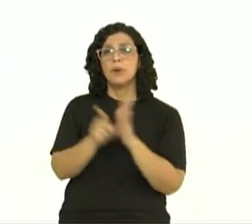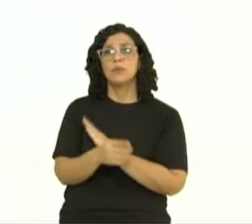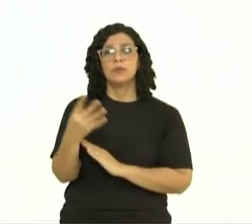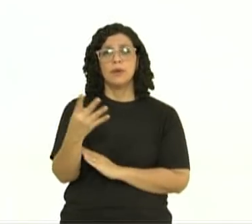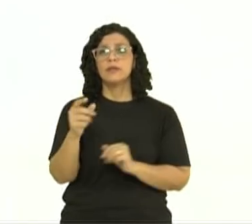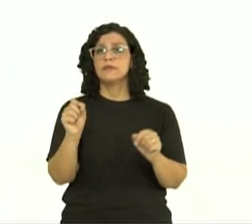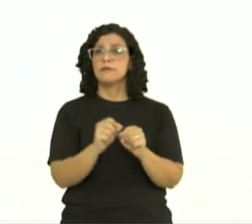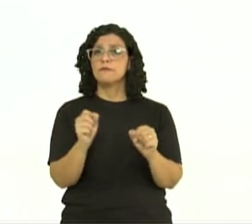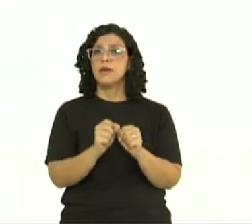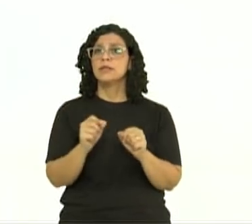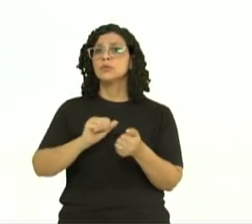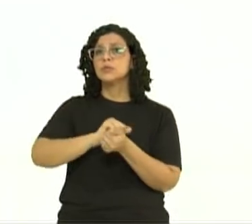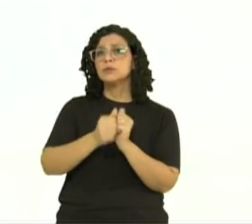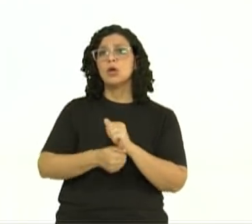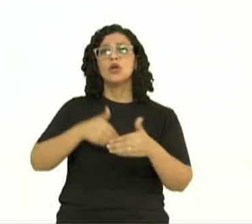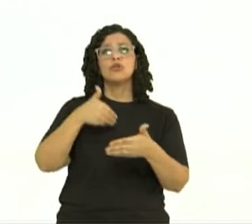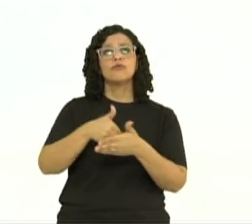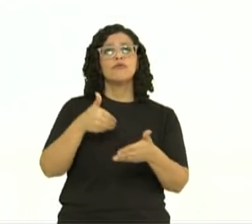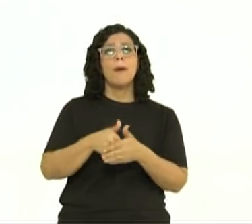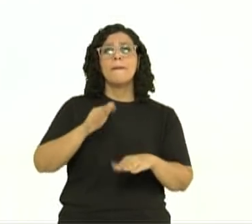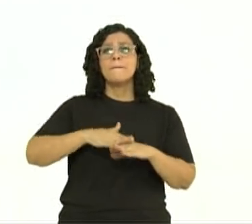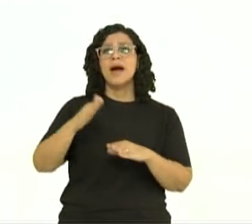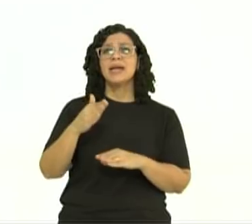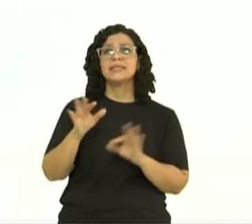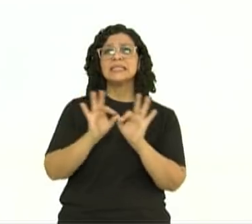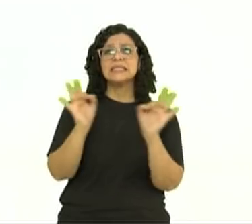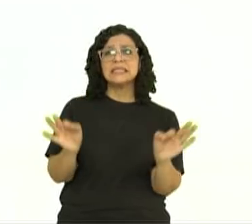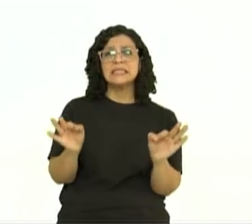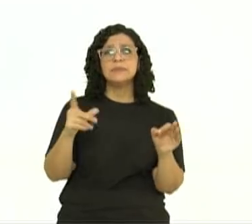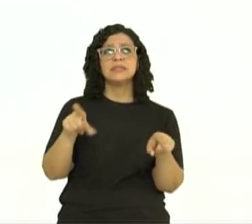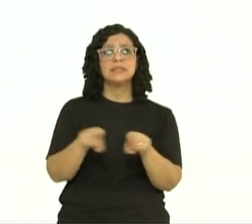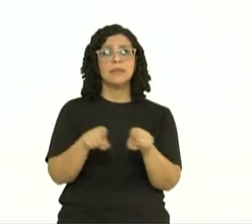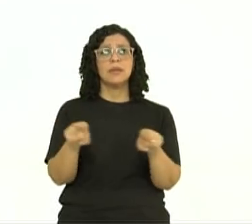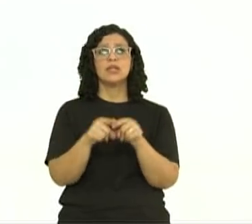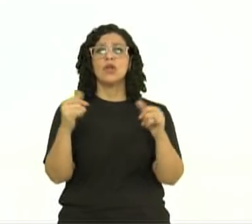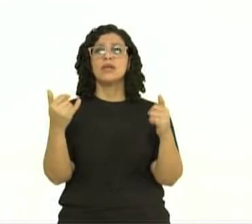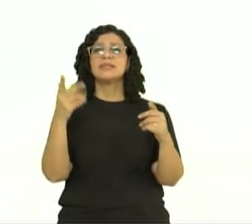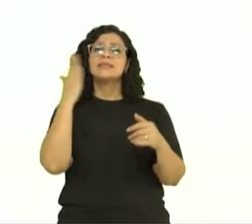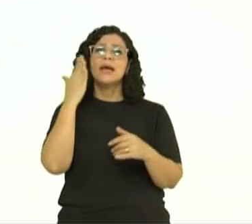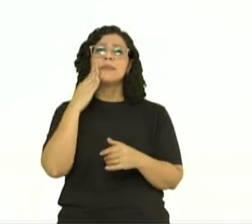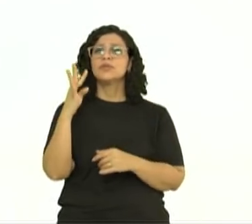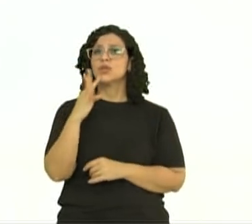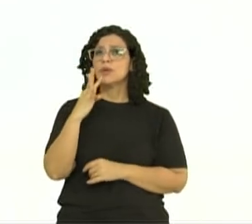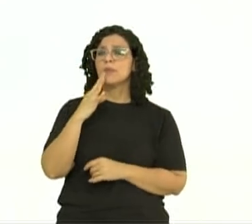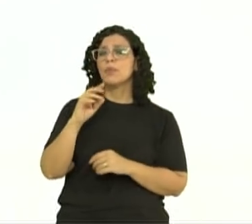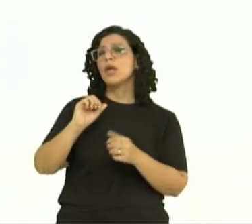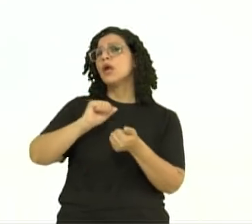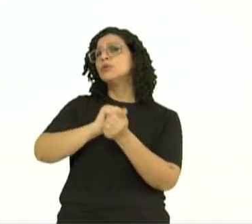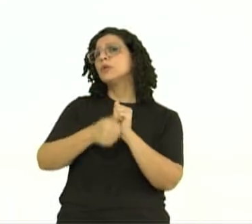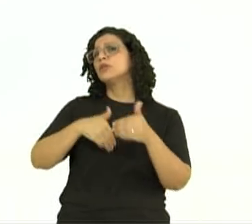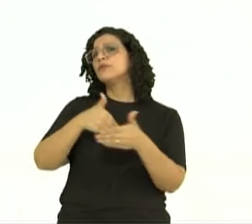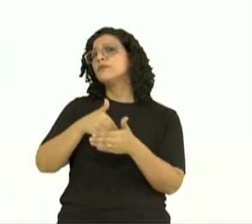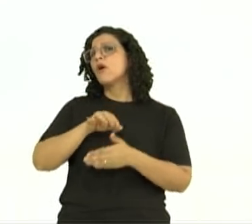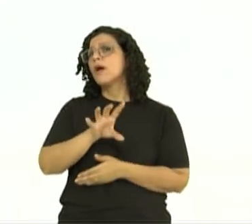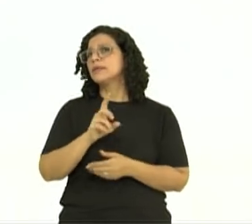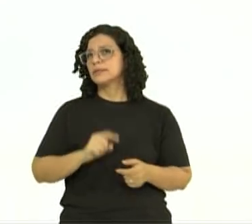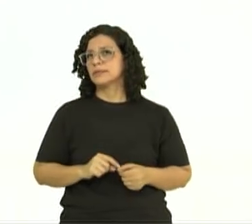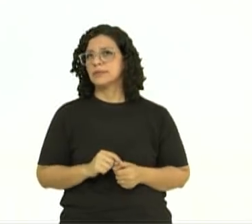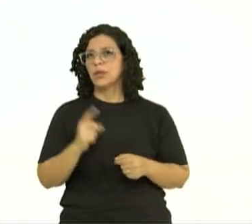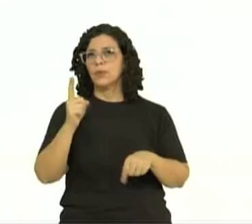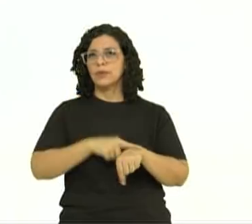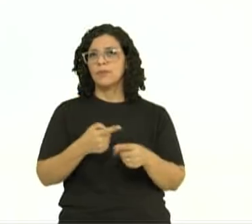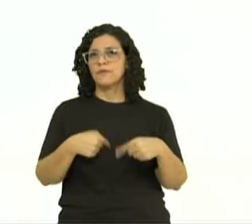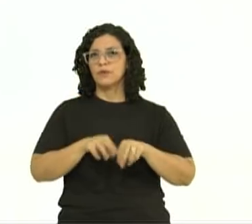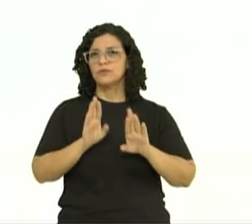que torna o futebol um dos esportes mais ecléticos que se tem notícias? Então, o que leva o futebol a esse patamar? Um tempinho aí, já